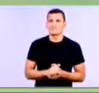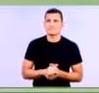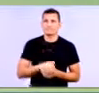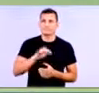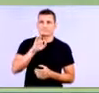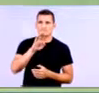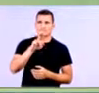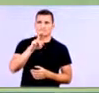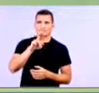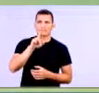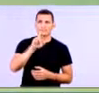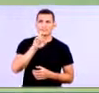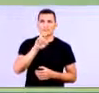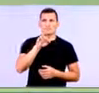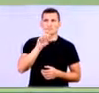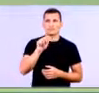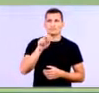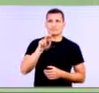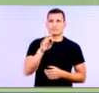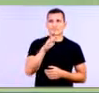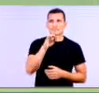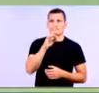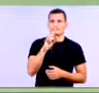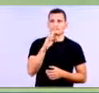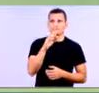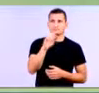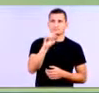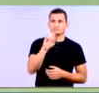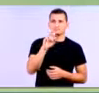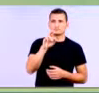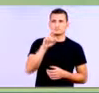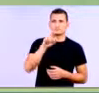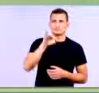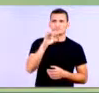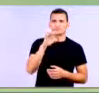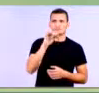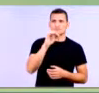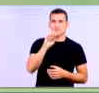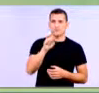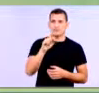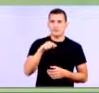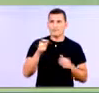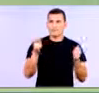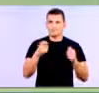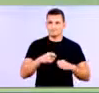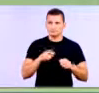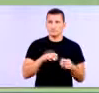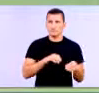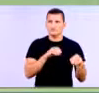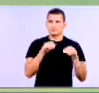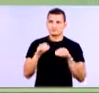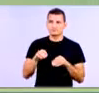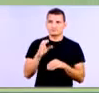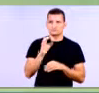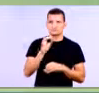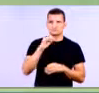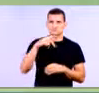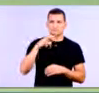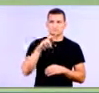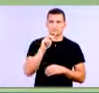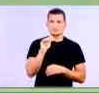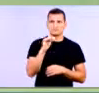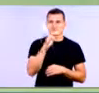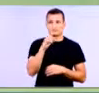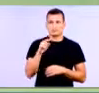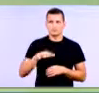Birô de Serviços considera a possibilidade de transferir a operacionalização da atividade atingida para um